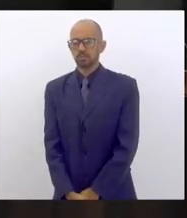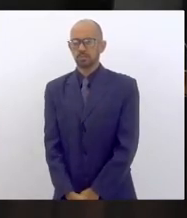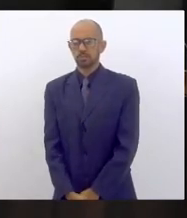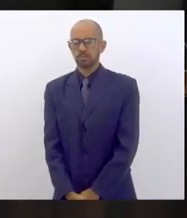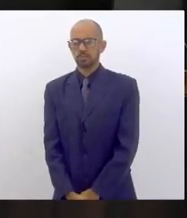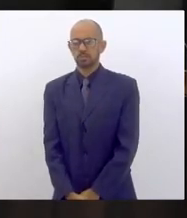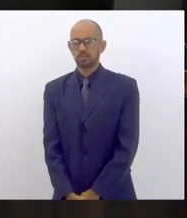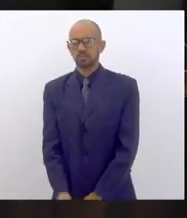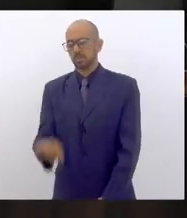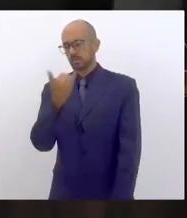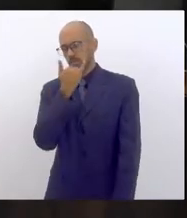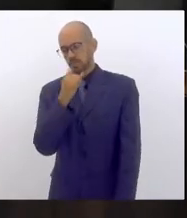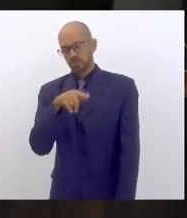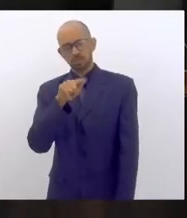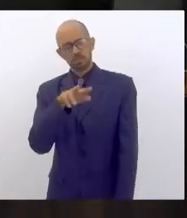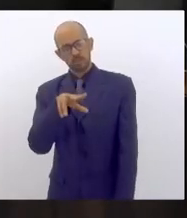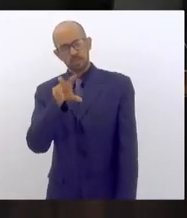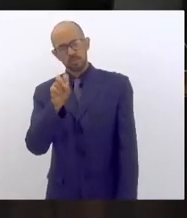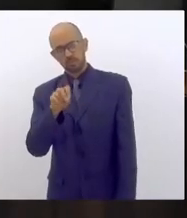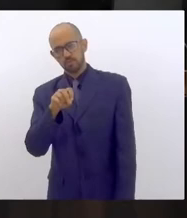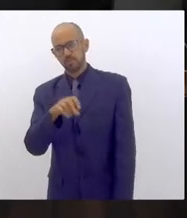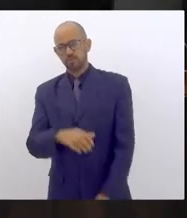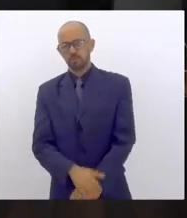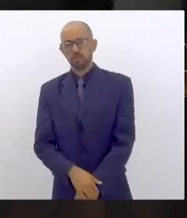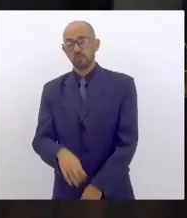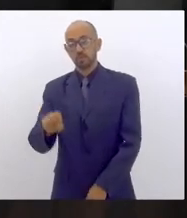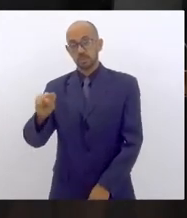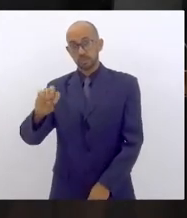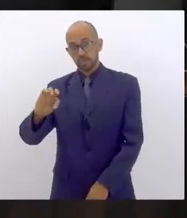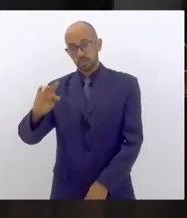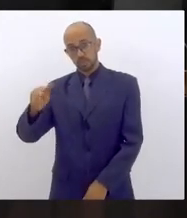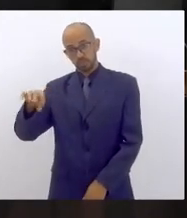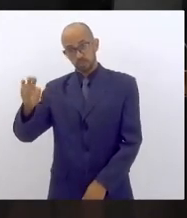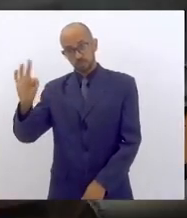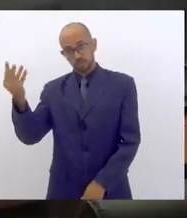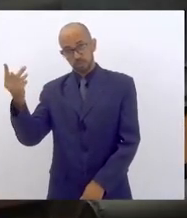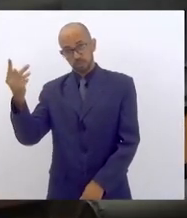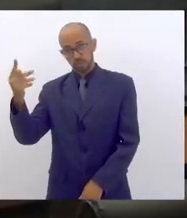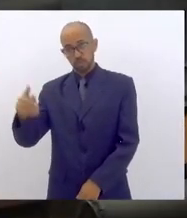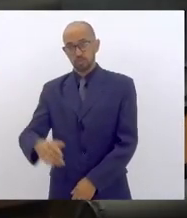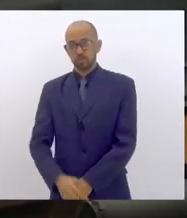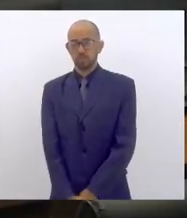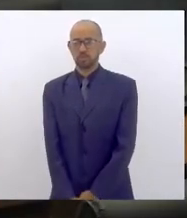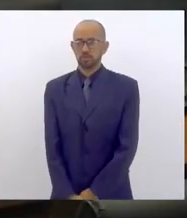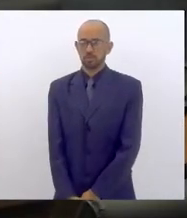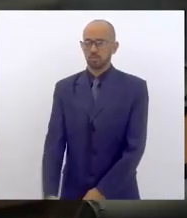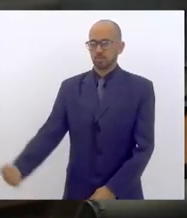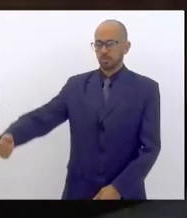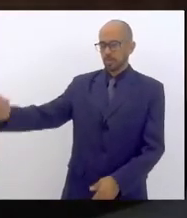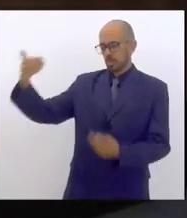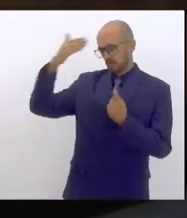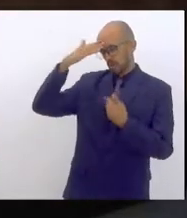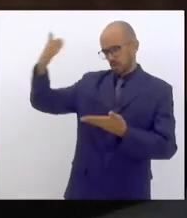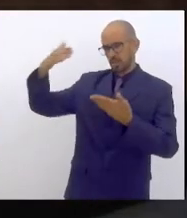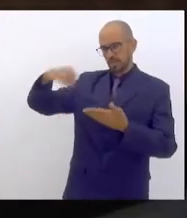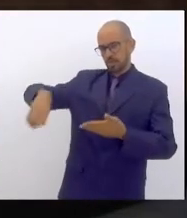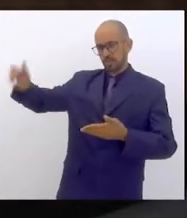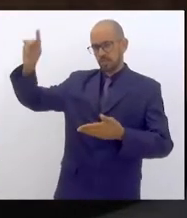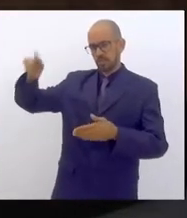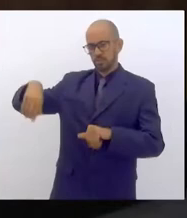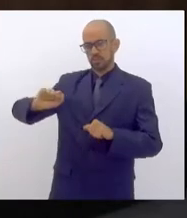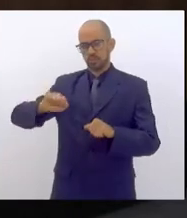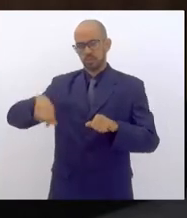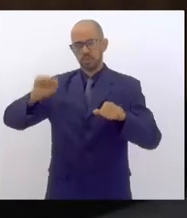Perdão, Gustavo Tutuca. Gustavo Schmidt. Schmidt, senhor presidente. Primeiro, eu queria agradecer, senhor presidente, a Deus,